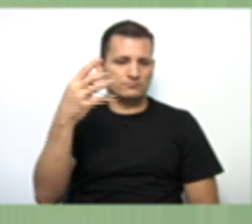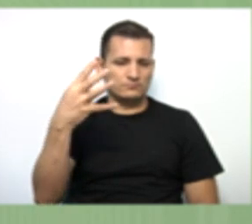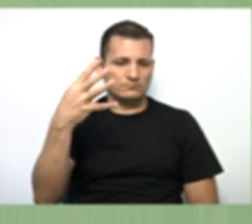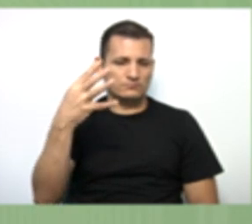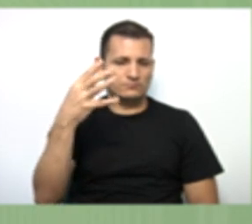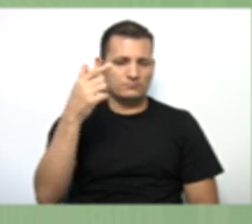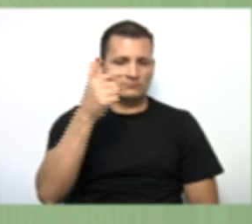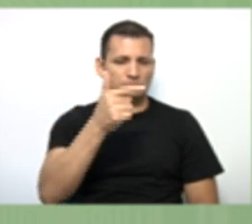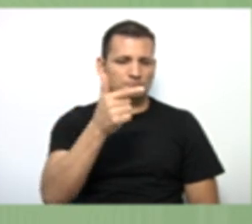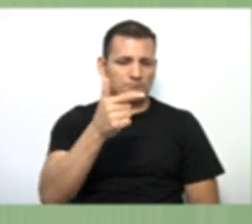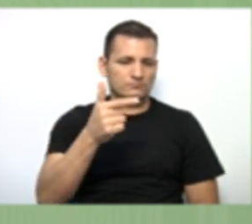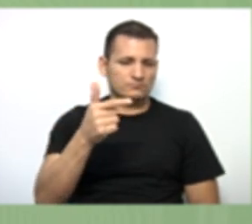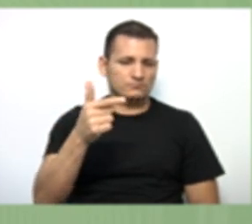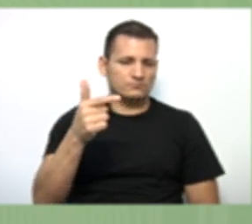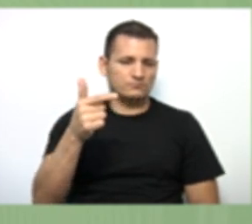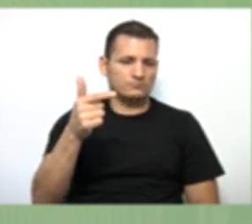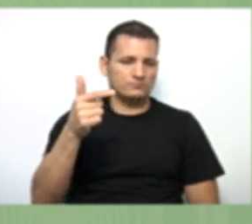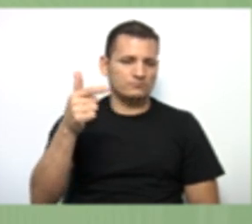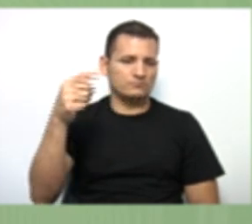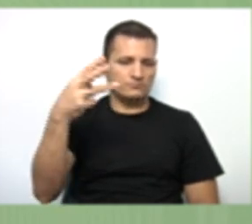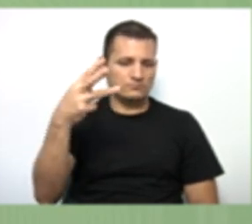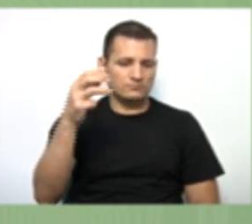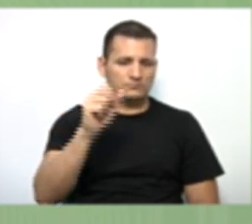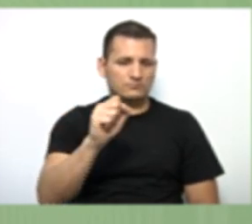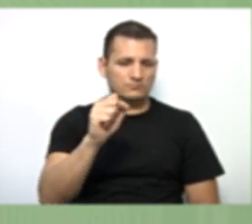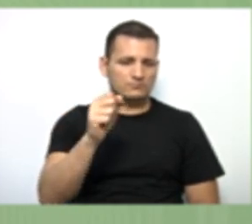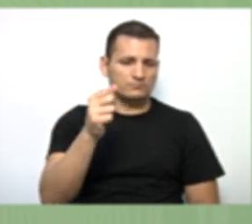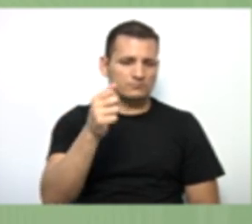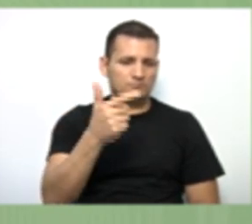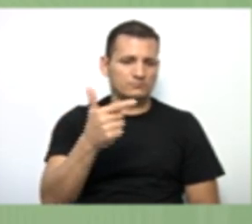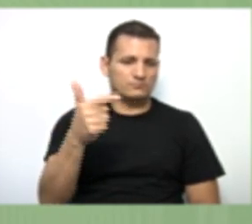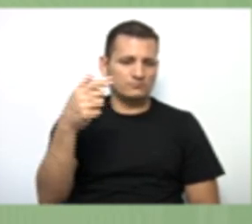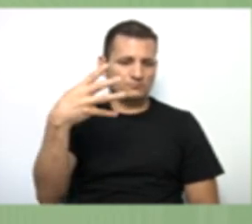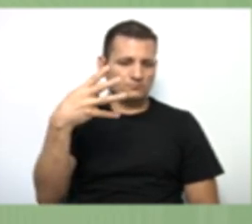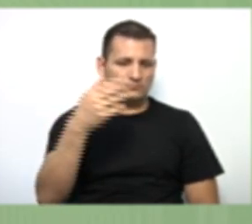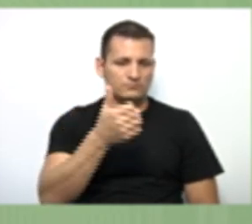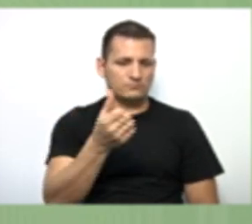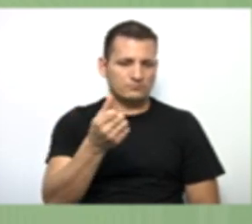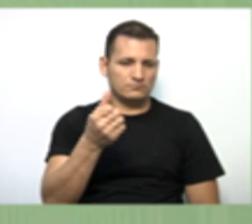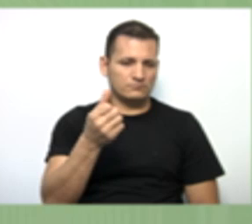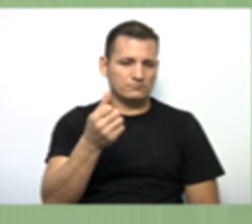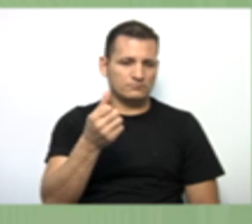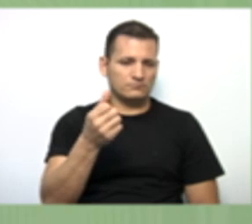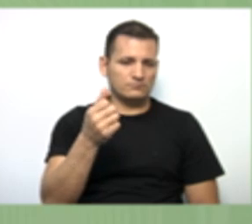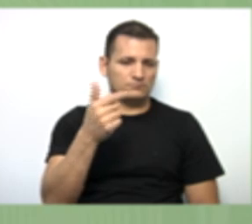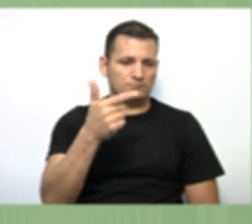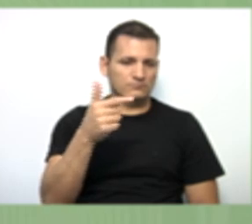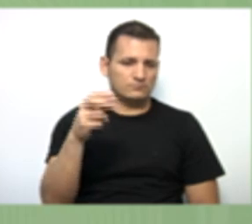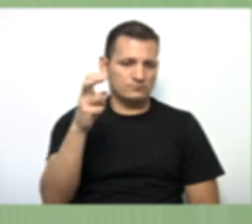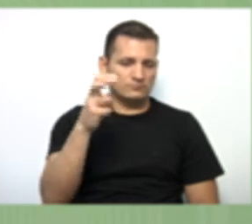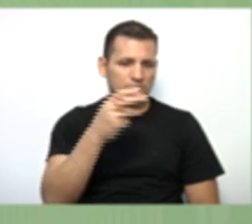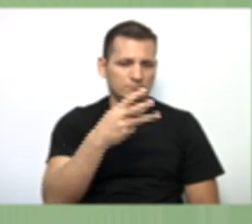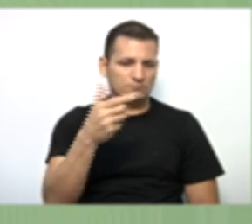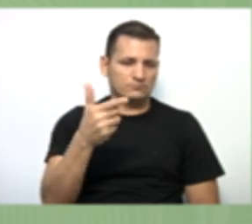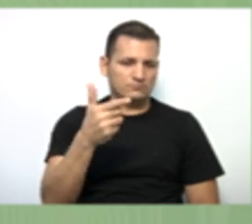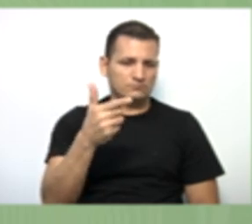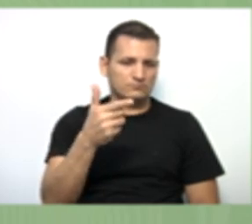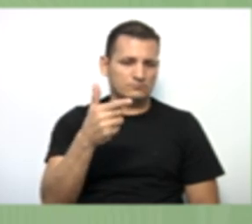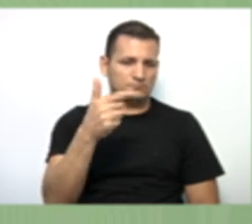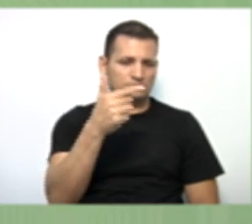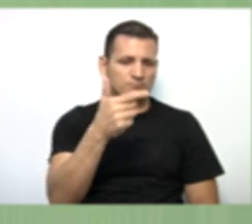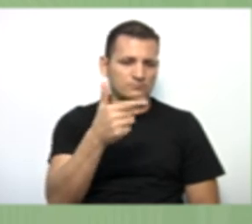2 elevado a 2? 4. 2 elevado a 3? 8. 2 elevado a 4? 16. 2 elevado a 5?